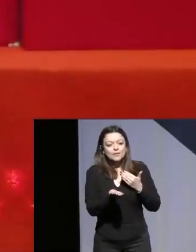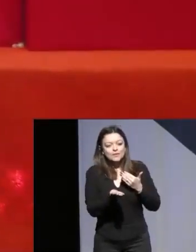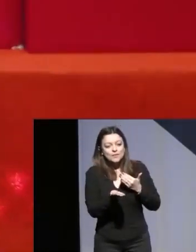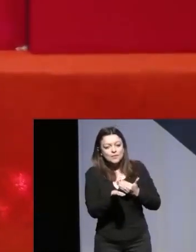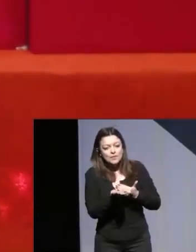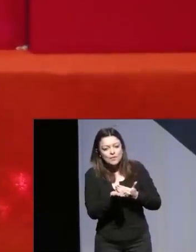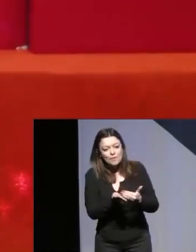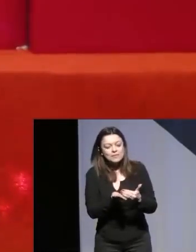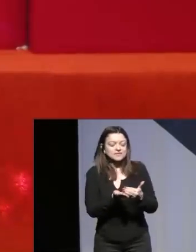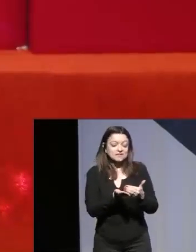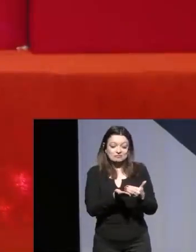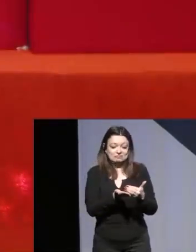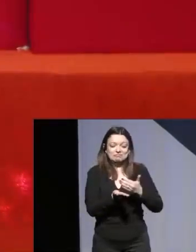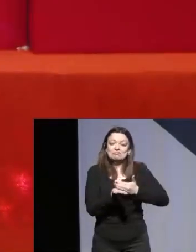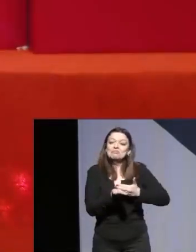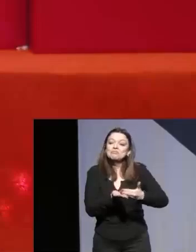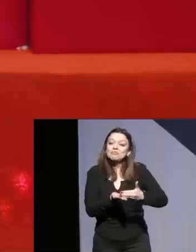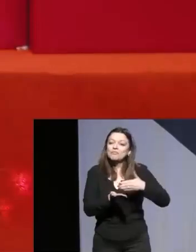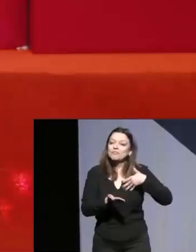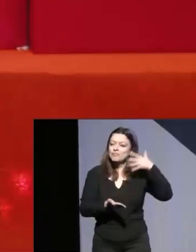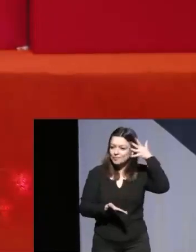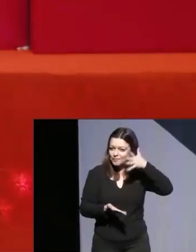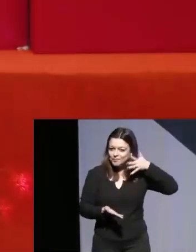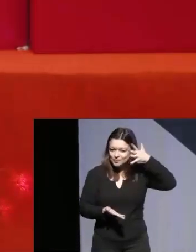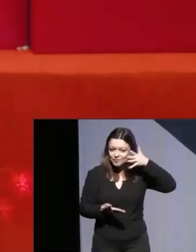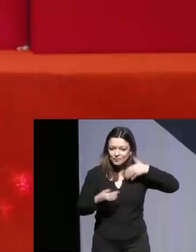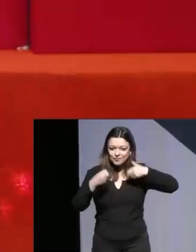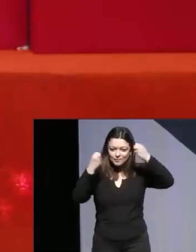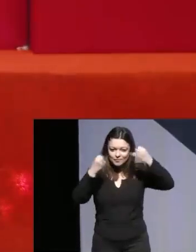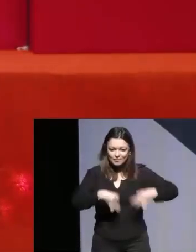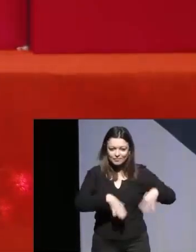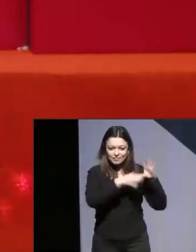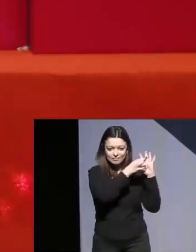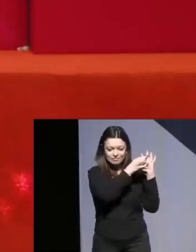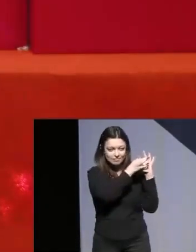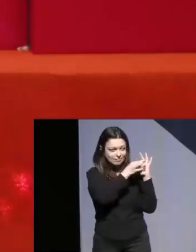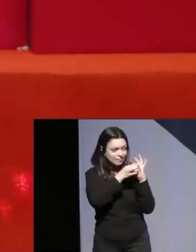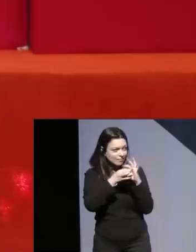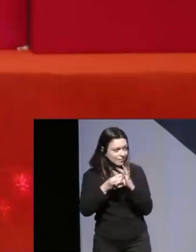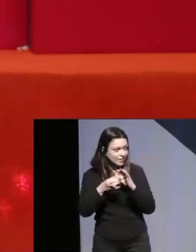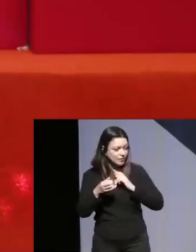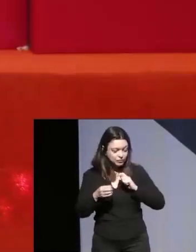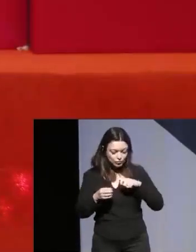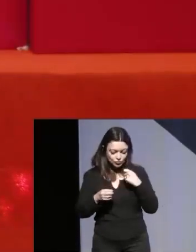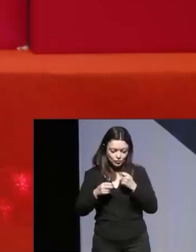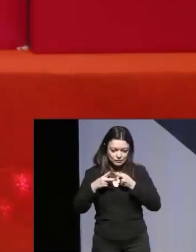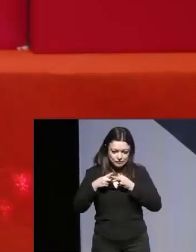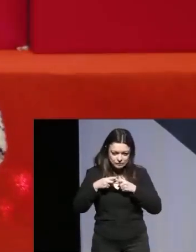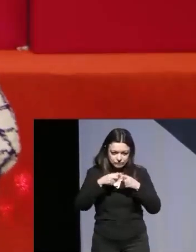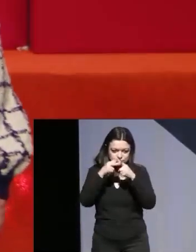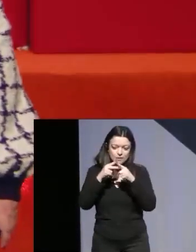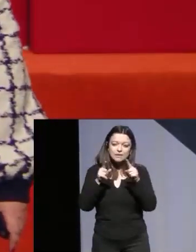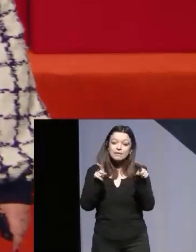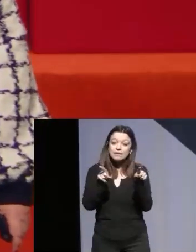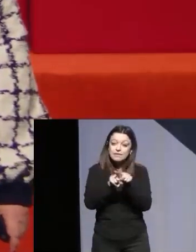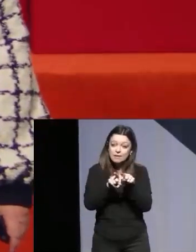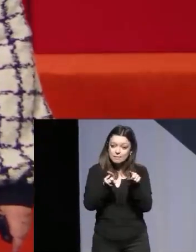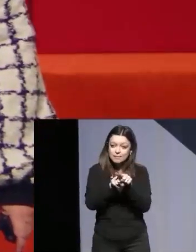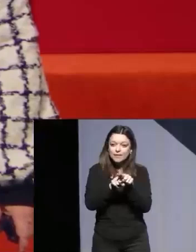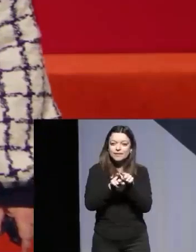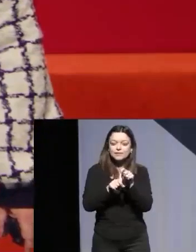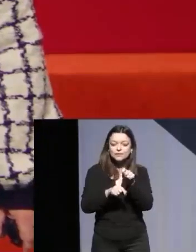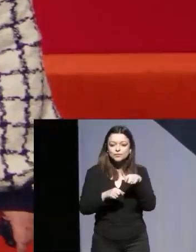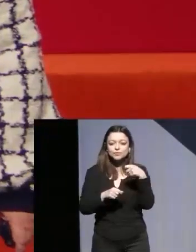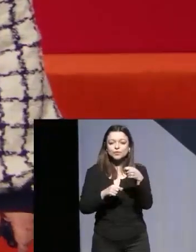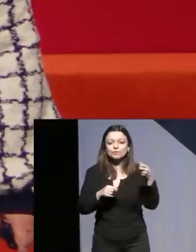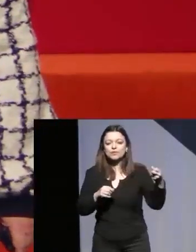contextualizando um pouquinho da reforma, né? E na sequência eu entro na questão dos novos princípios sobre os quais